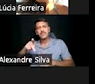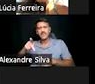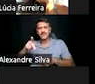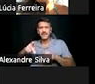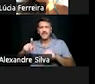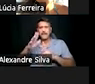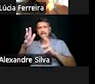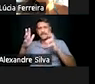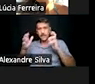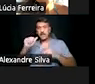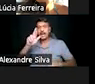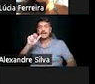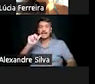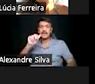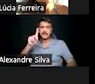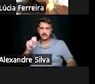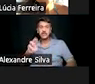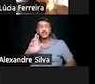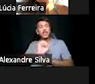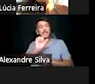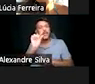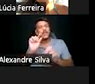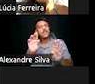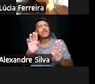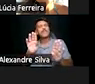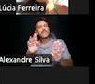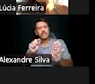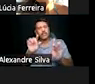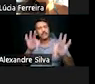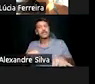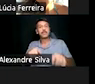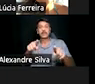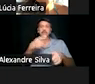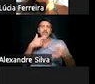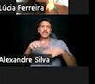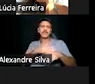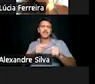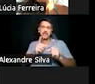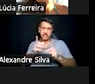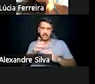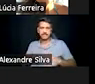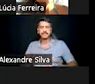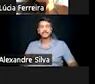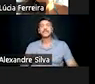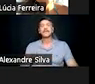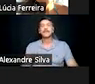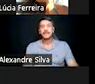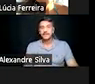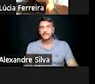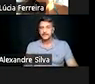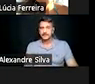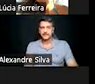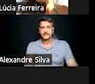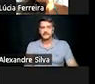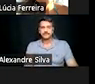terminando, para a gente poder entrar na discussão. O que nós percebemos é algo muito interessante. Numa área de 70